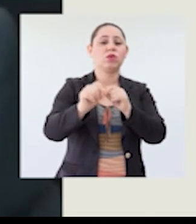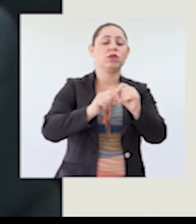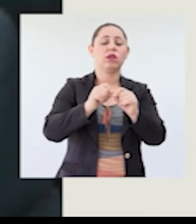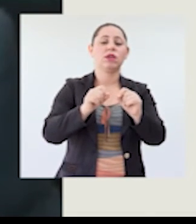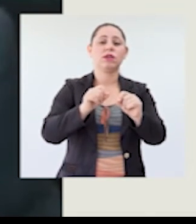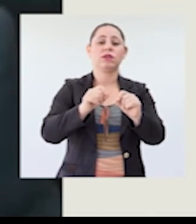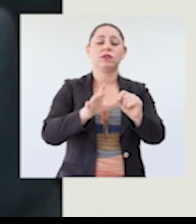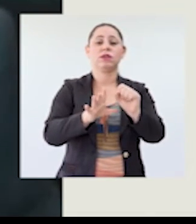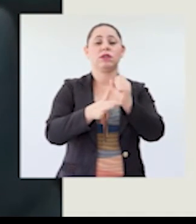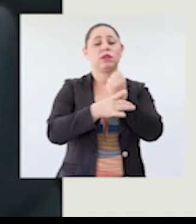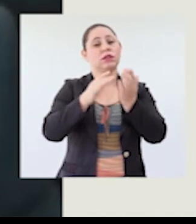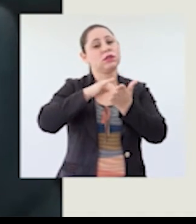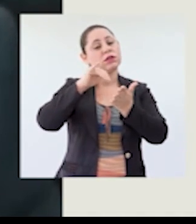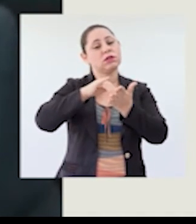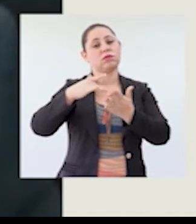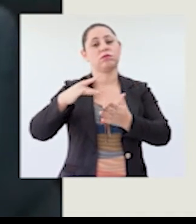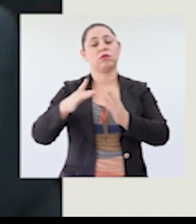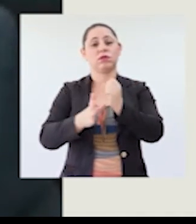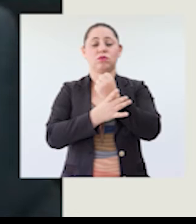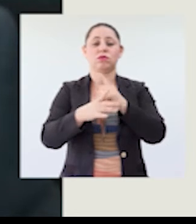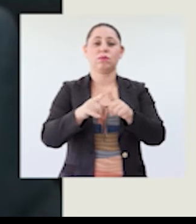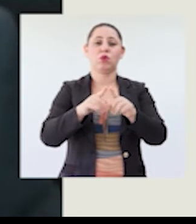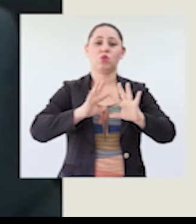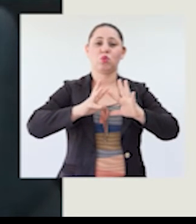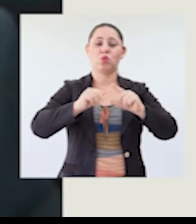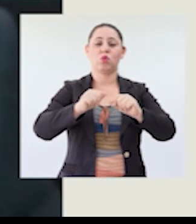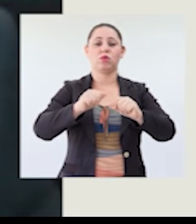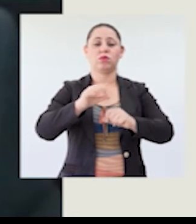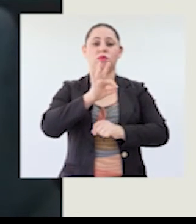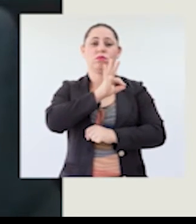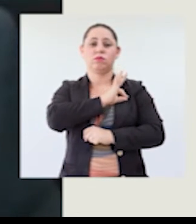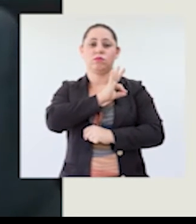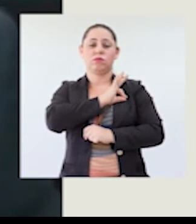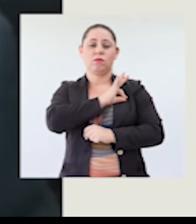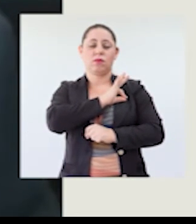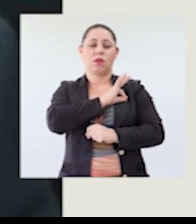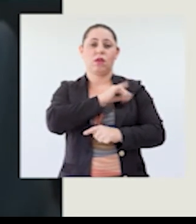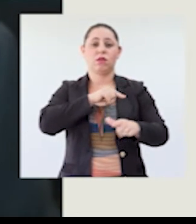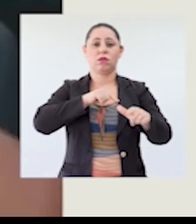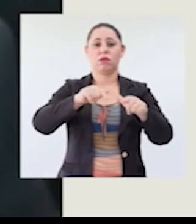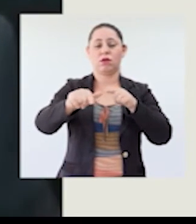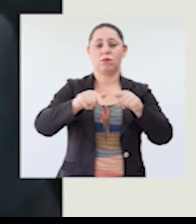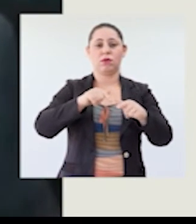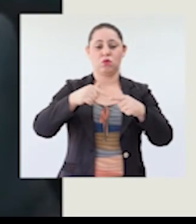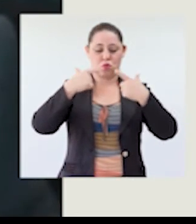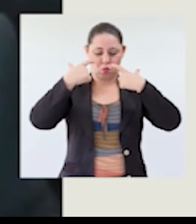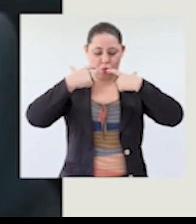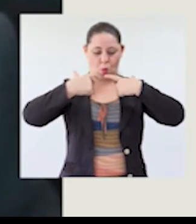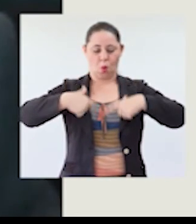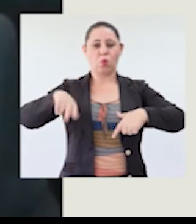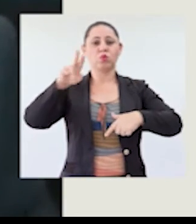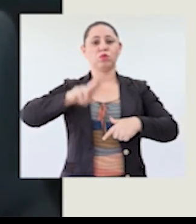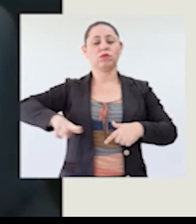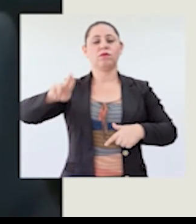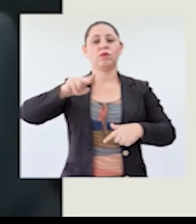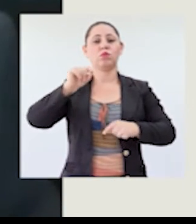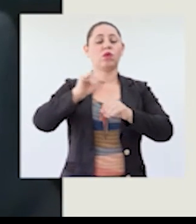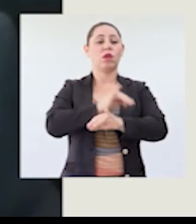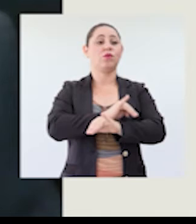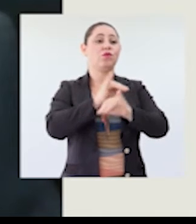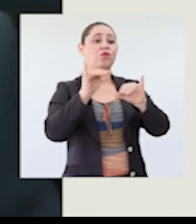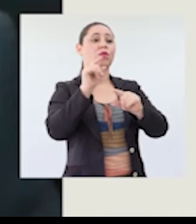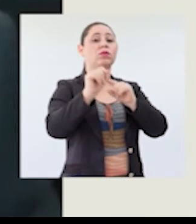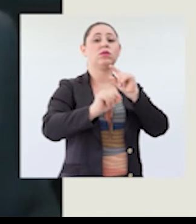Então, todos os nossos policiais estarão trabalhando de forma uníssona, uniformemente, baseado